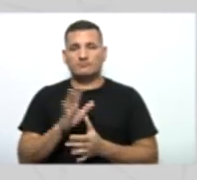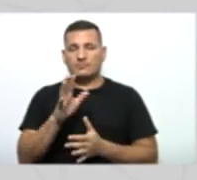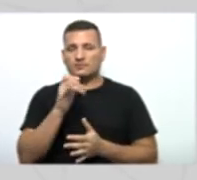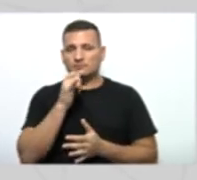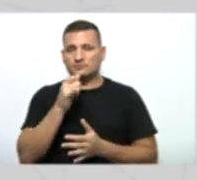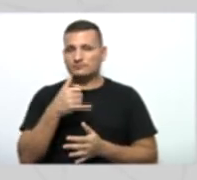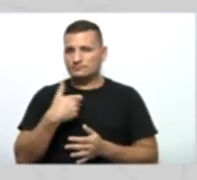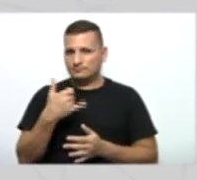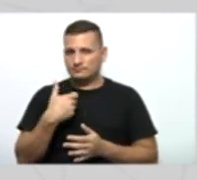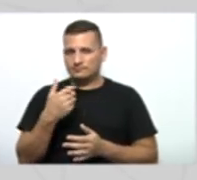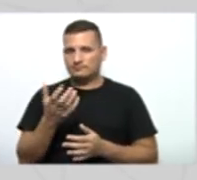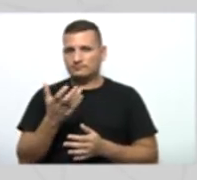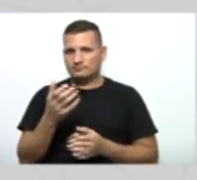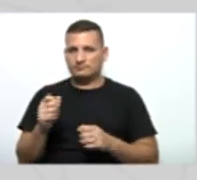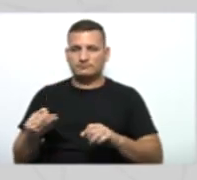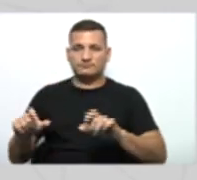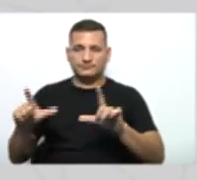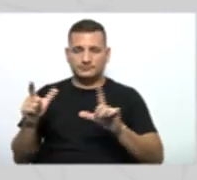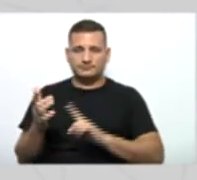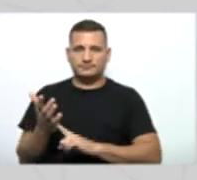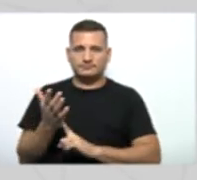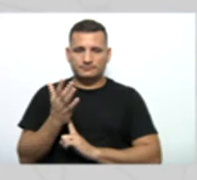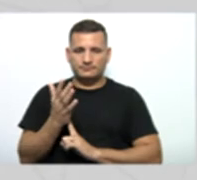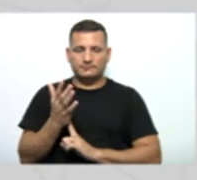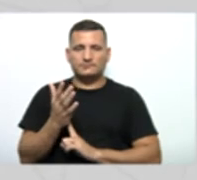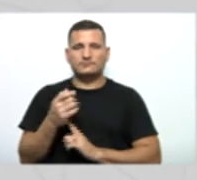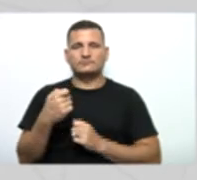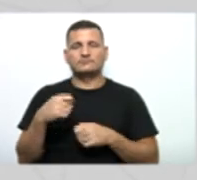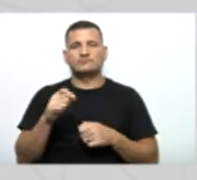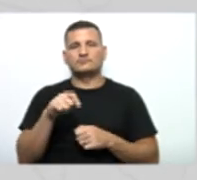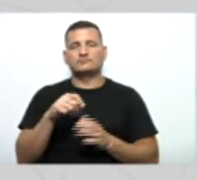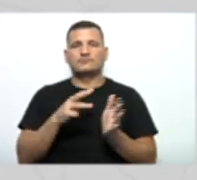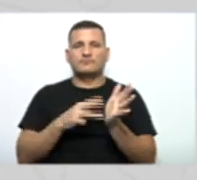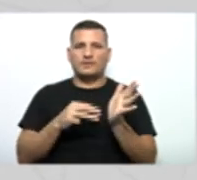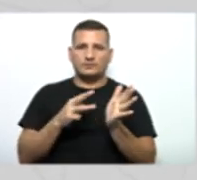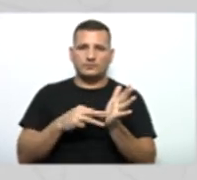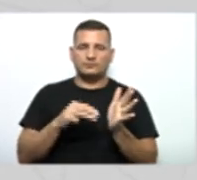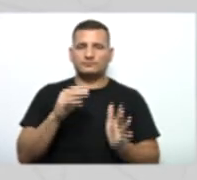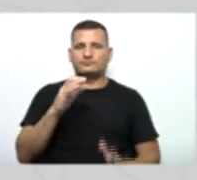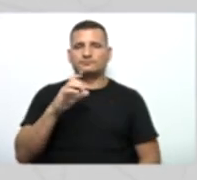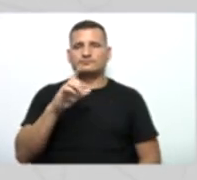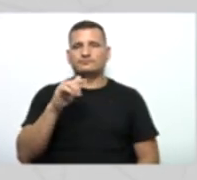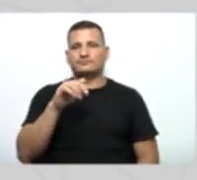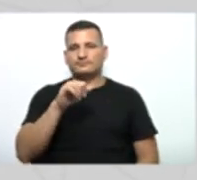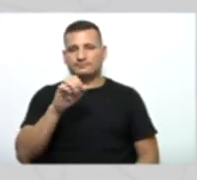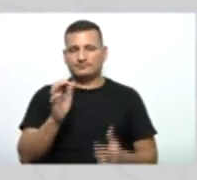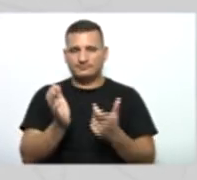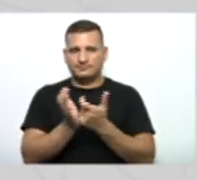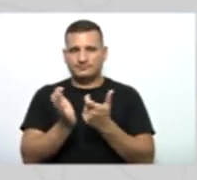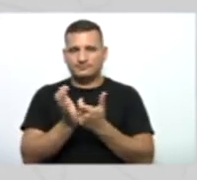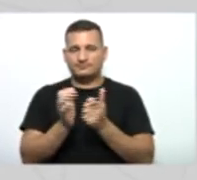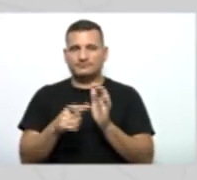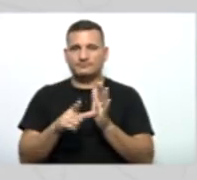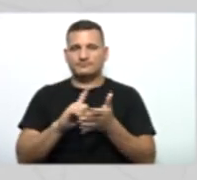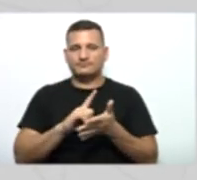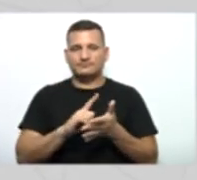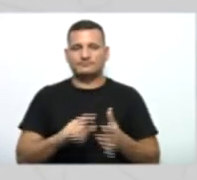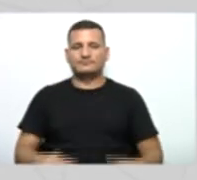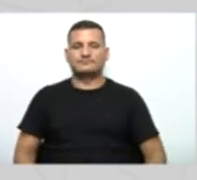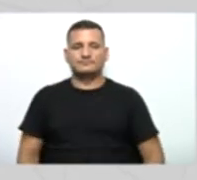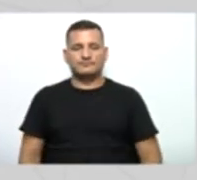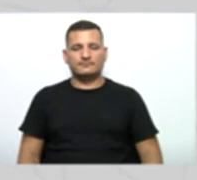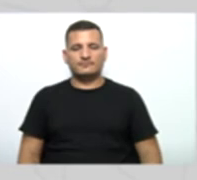o atributo idade, aí nós vamos ter que recorrer àquele método de classe que foi criado anteriormente. Então, eu